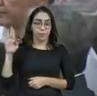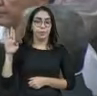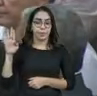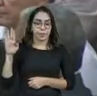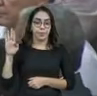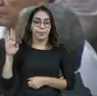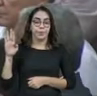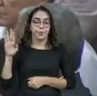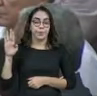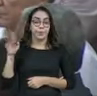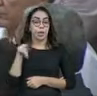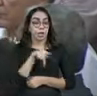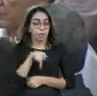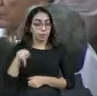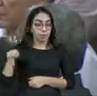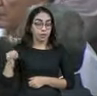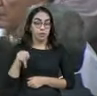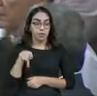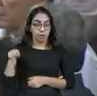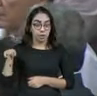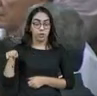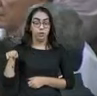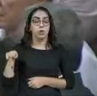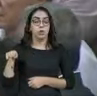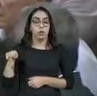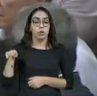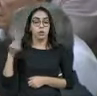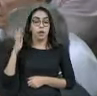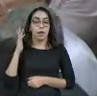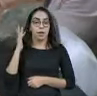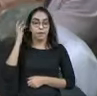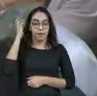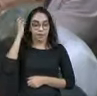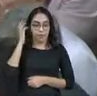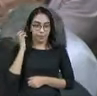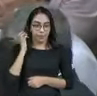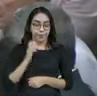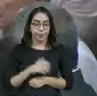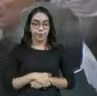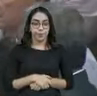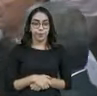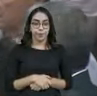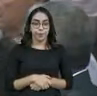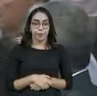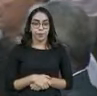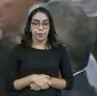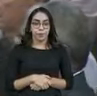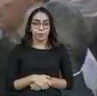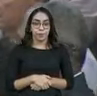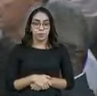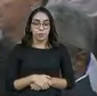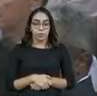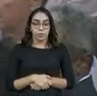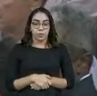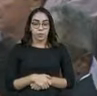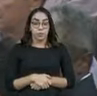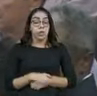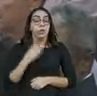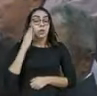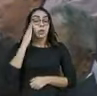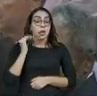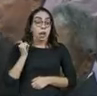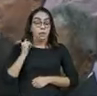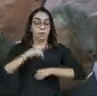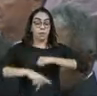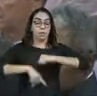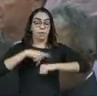a presidência do nosso presidente Evandro, vai fazer. Nós sabemos que é momento de reconstruir esse país,